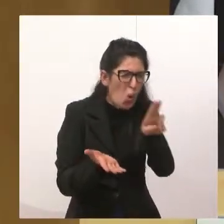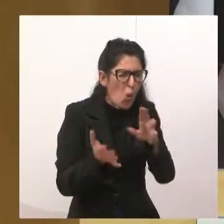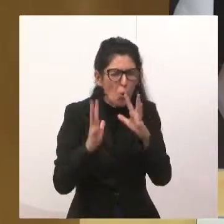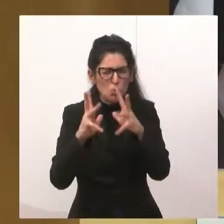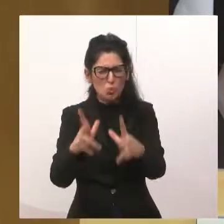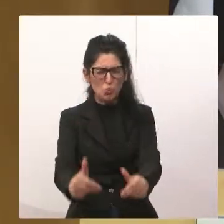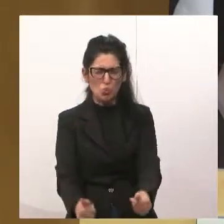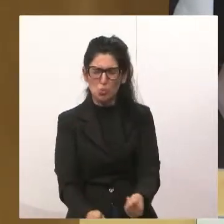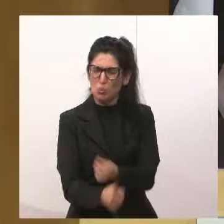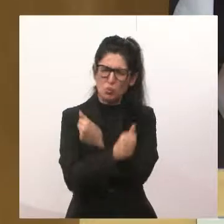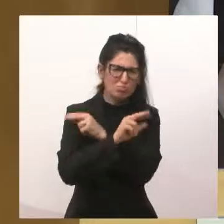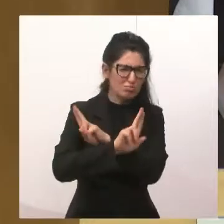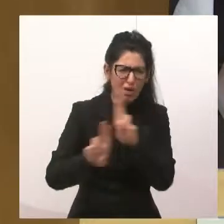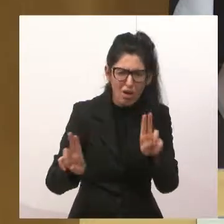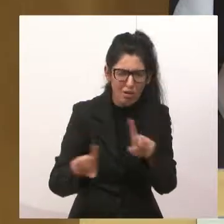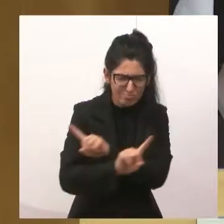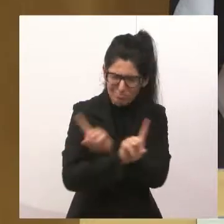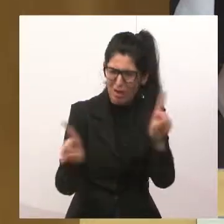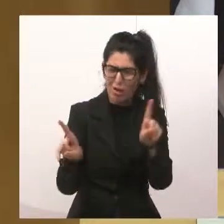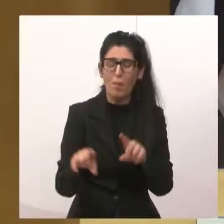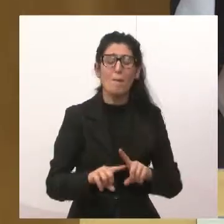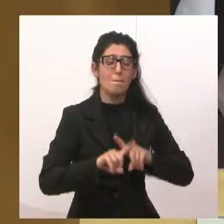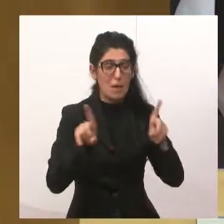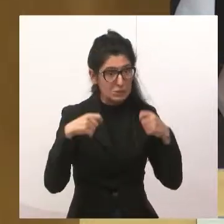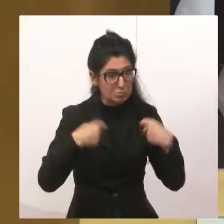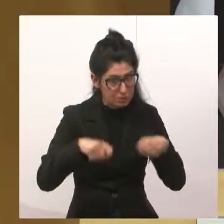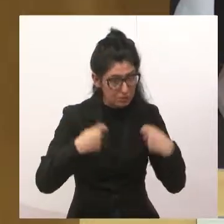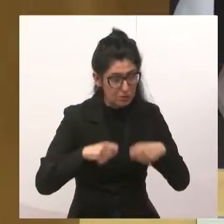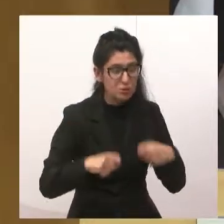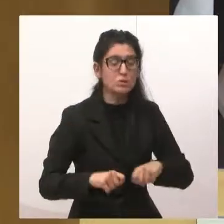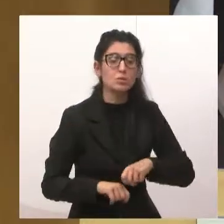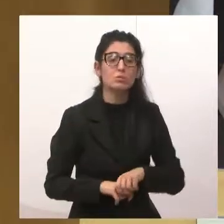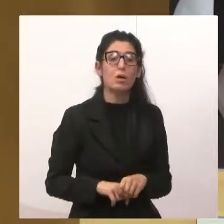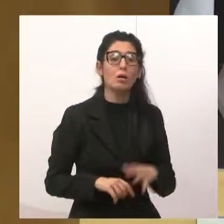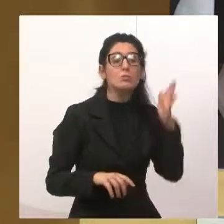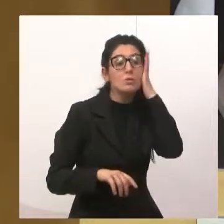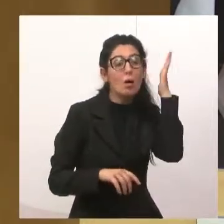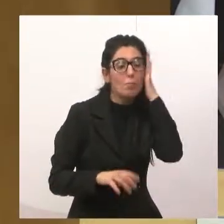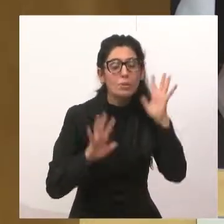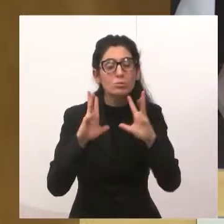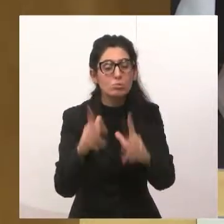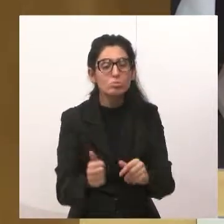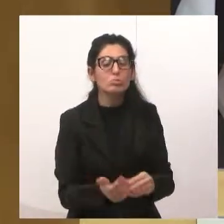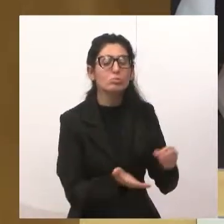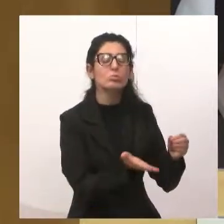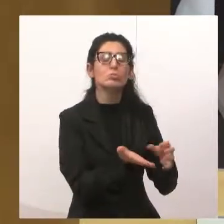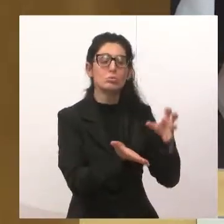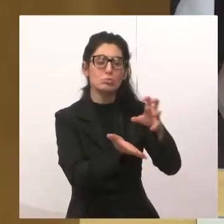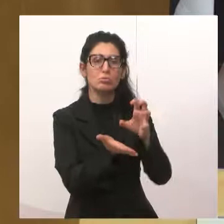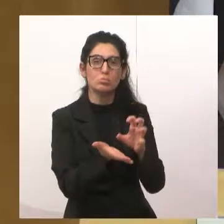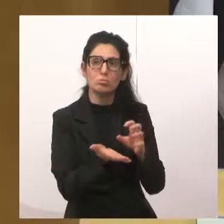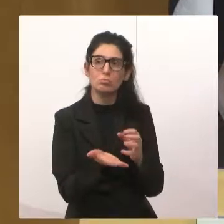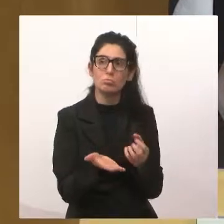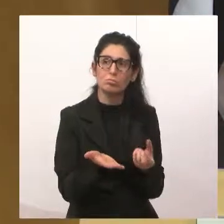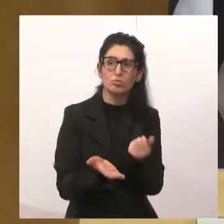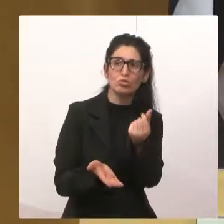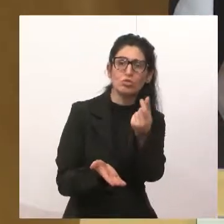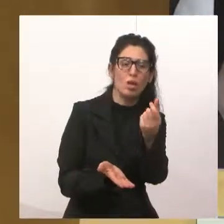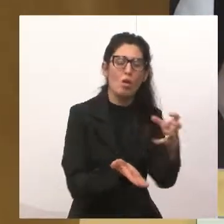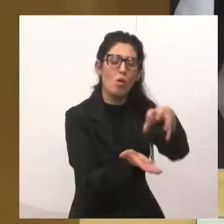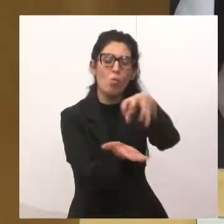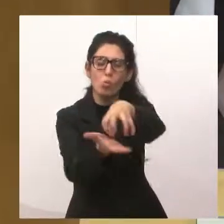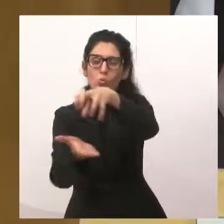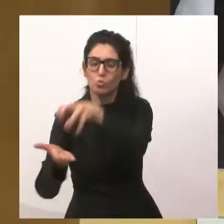se consolide esses investimentos para que possamos então cumprir com o papel dessa casa aqui, que